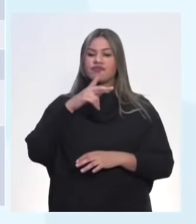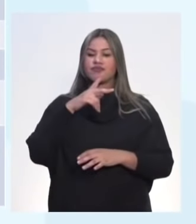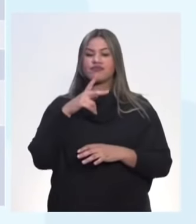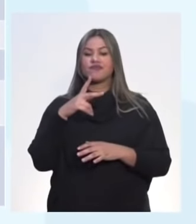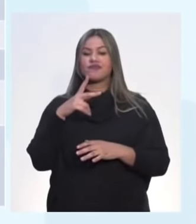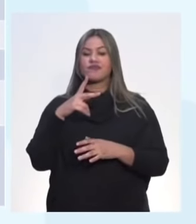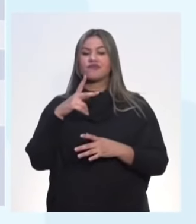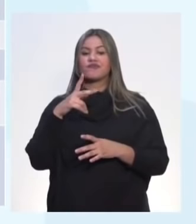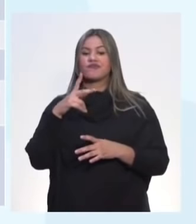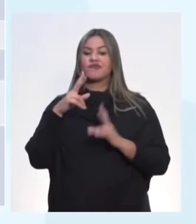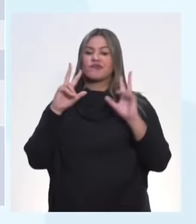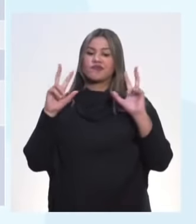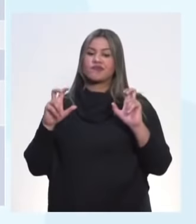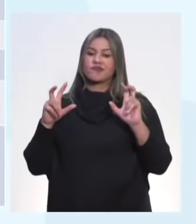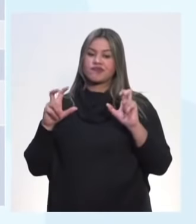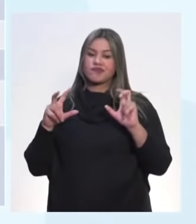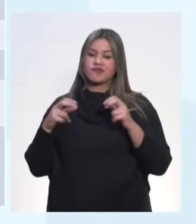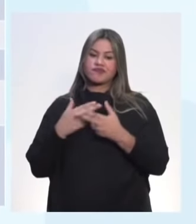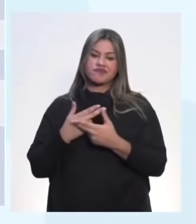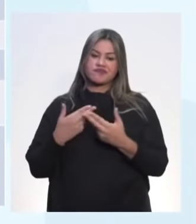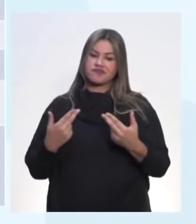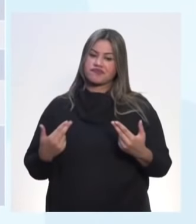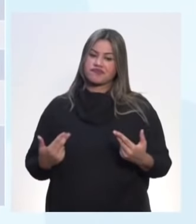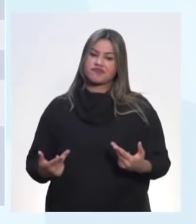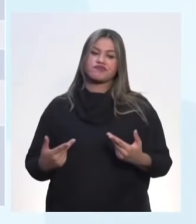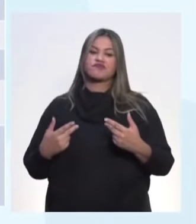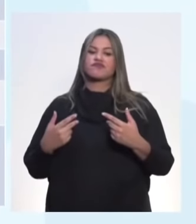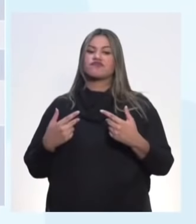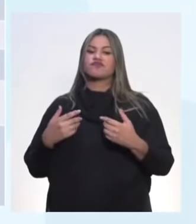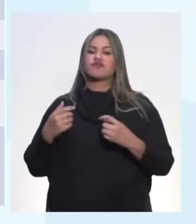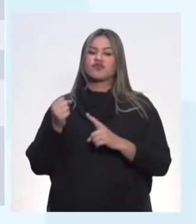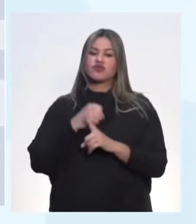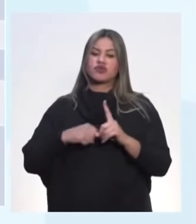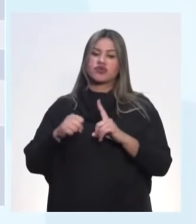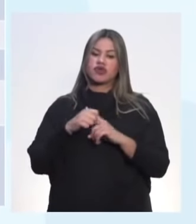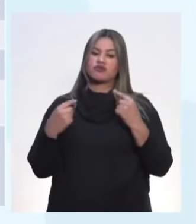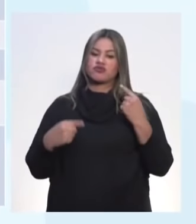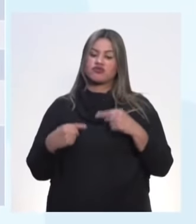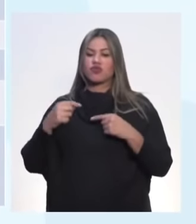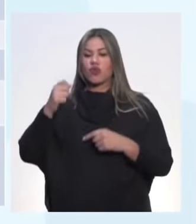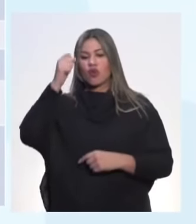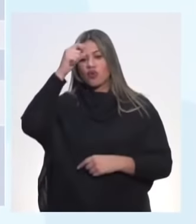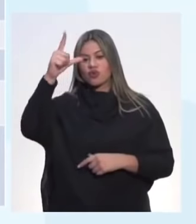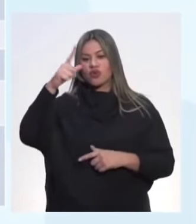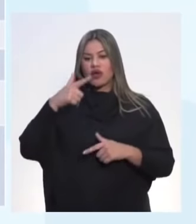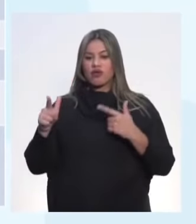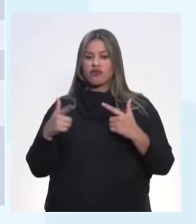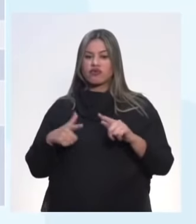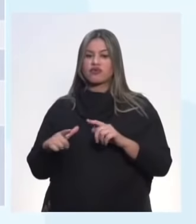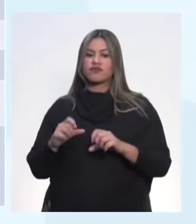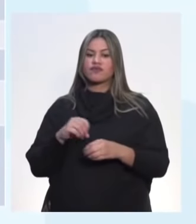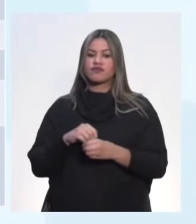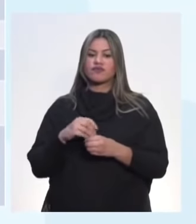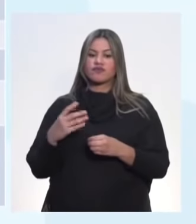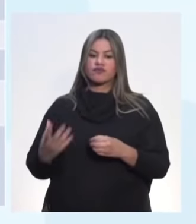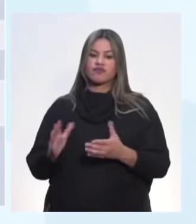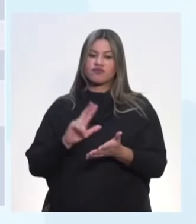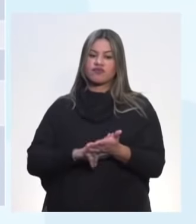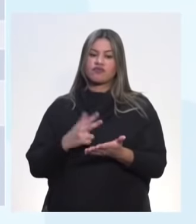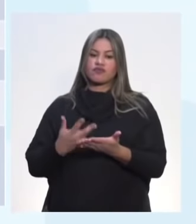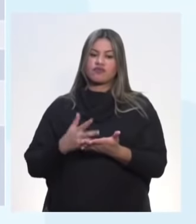tá? Temas, diversos, como sociais, políticos, culturais e outros. E conteúdo, interpretação dos fatos e dados